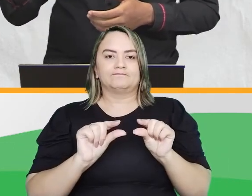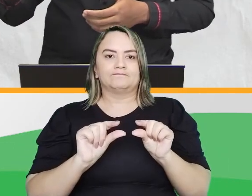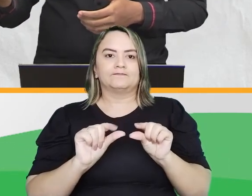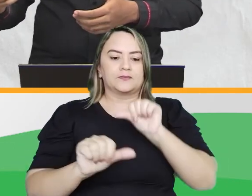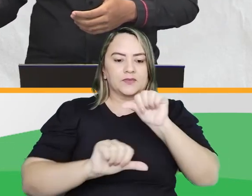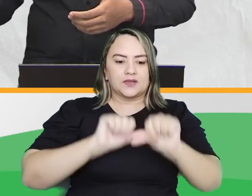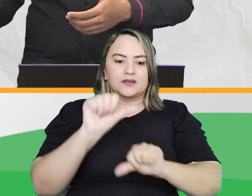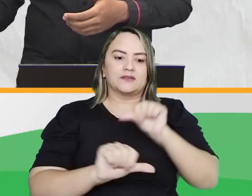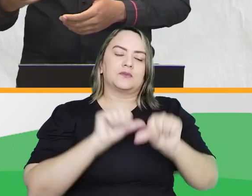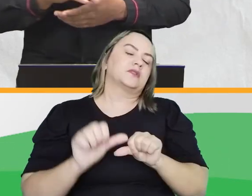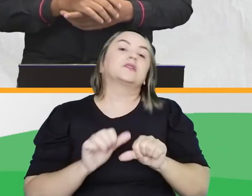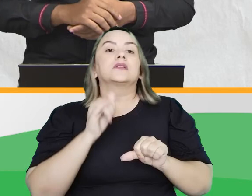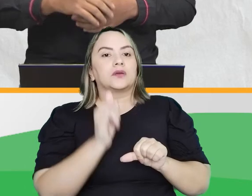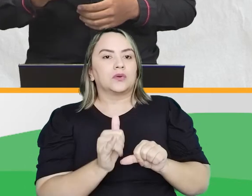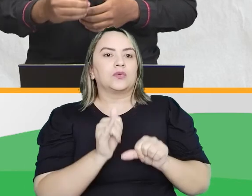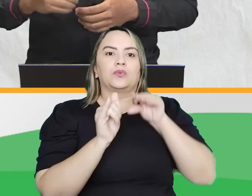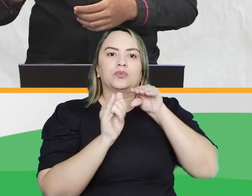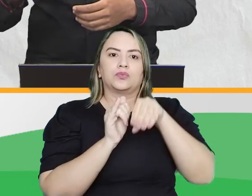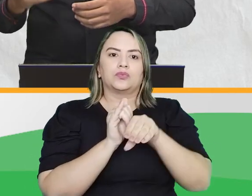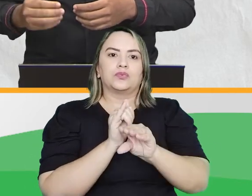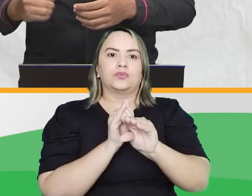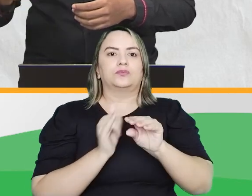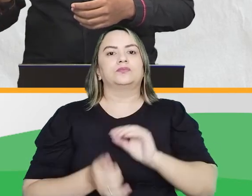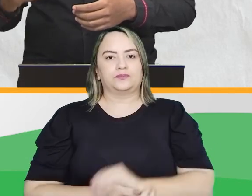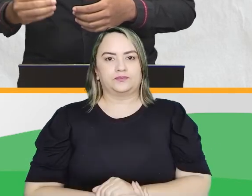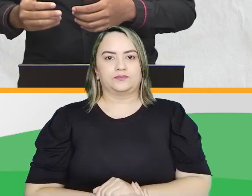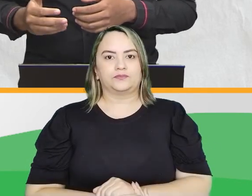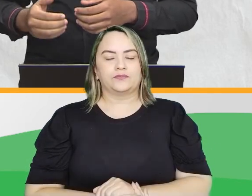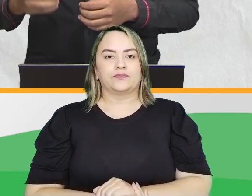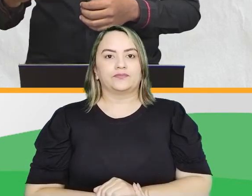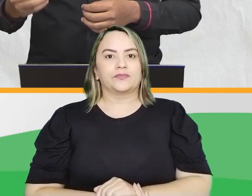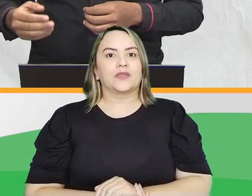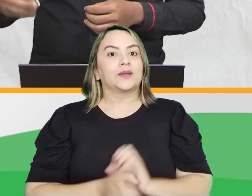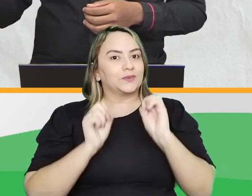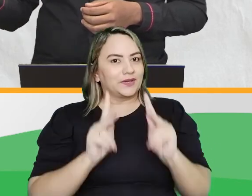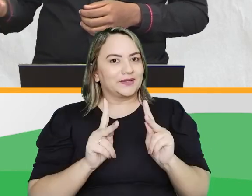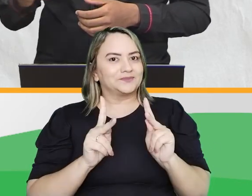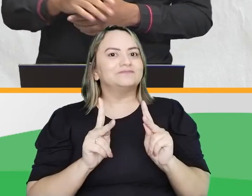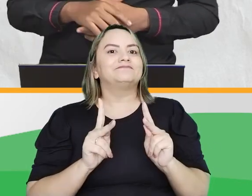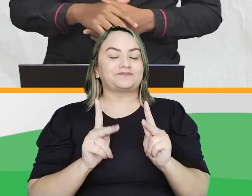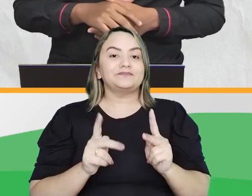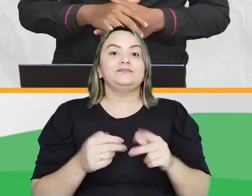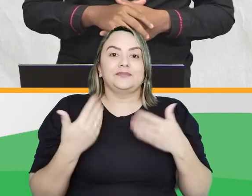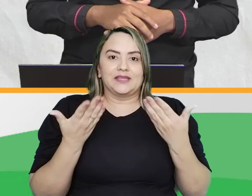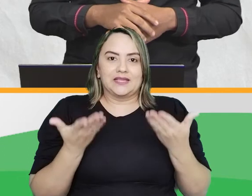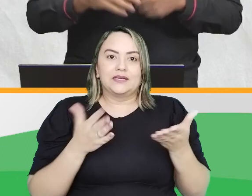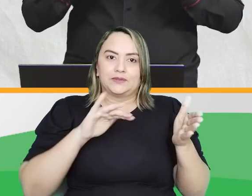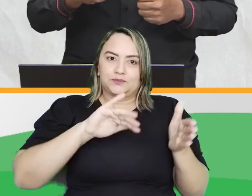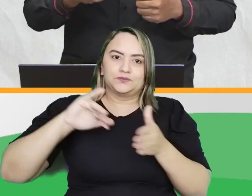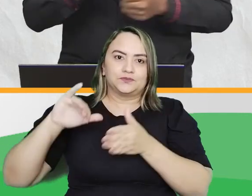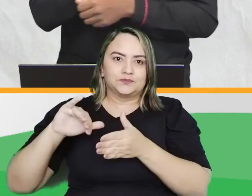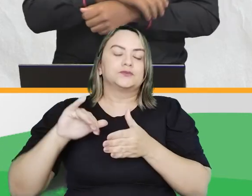menos efeito Joule, ou seja, menos transformação de energia elétrica em energia térmica, tá